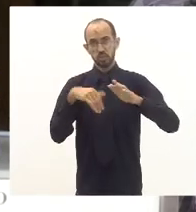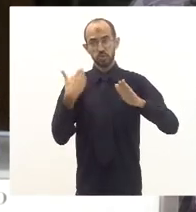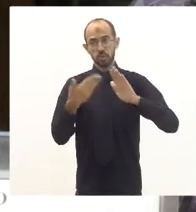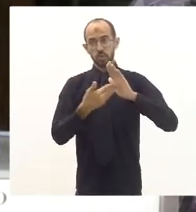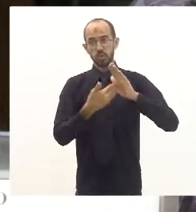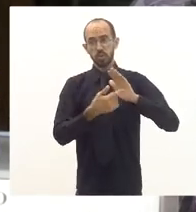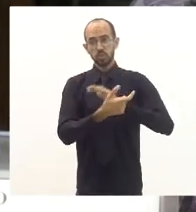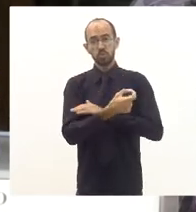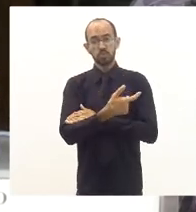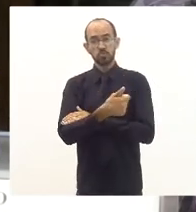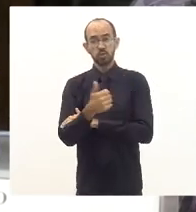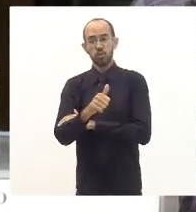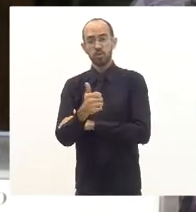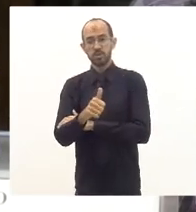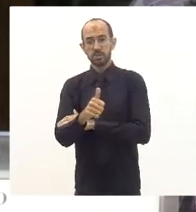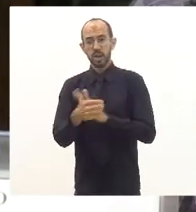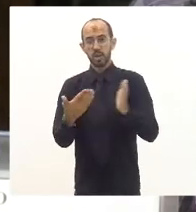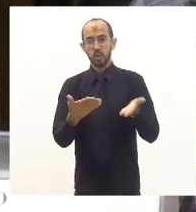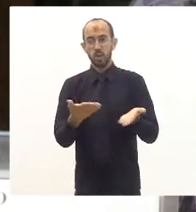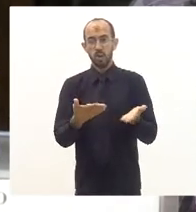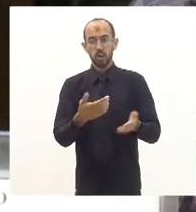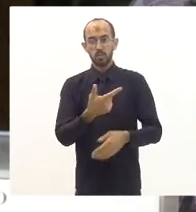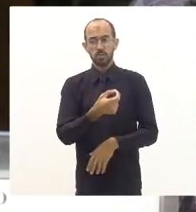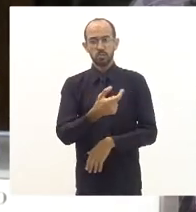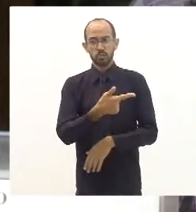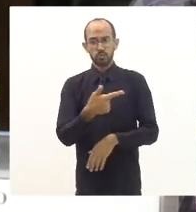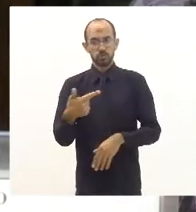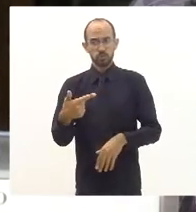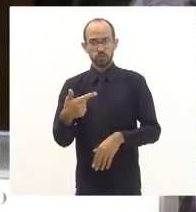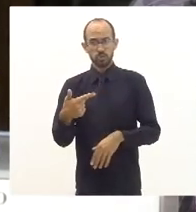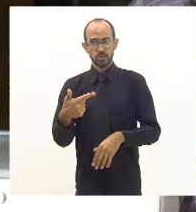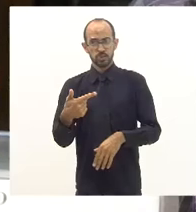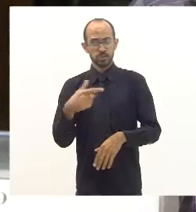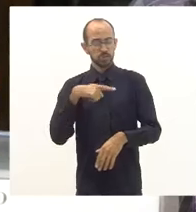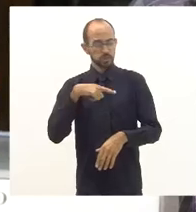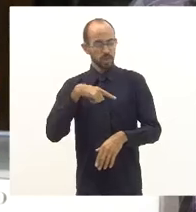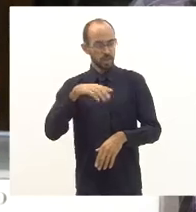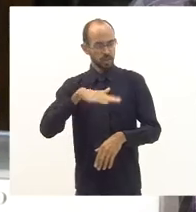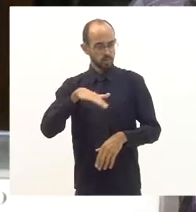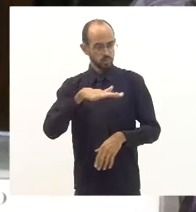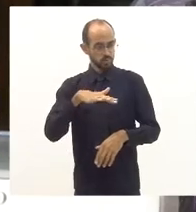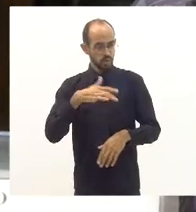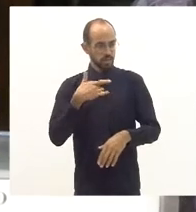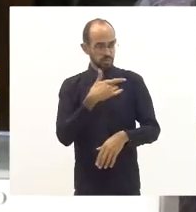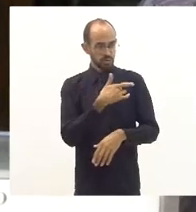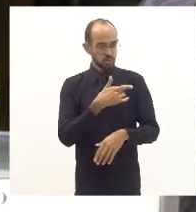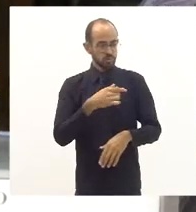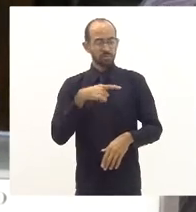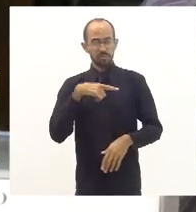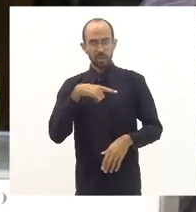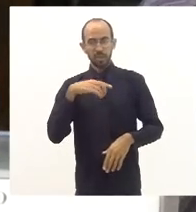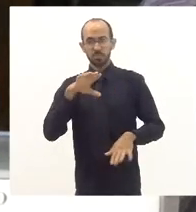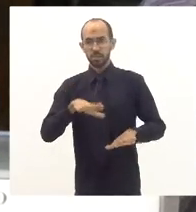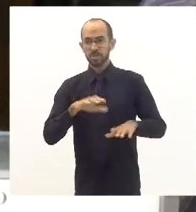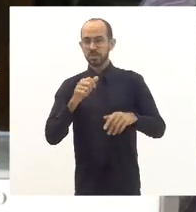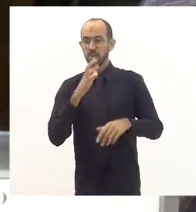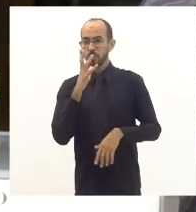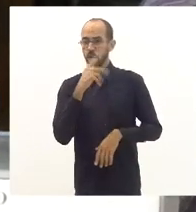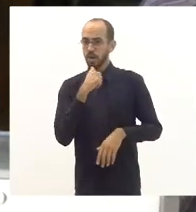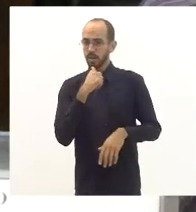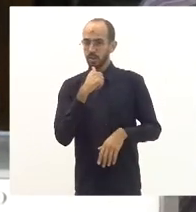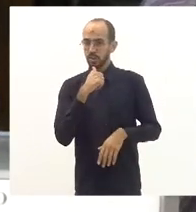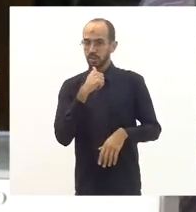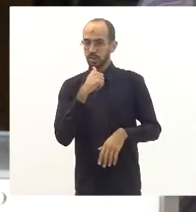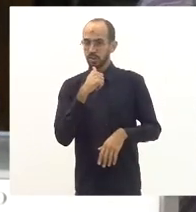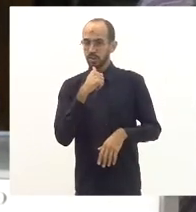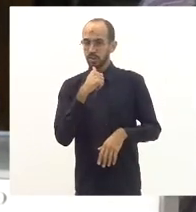em 2022. Tem algum espaço na saúde? Tem. Mas ainda muito lento, gente,